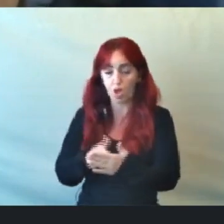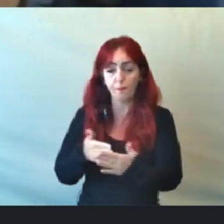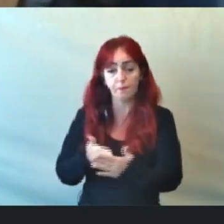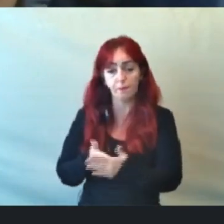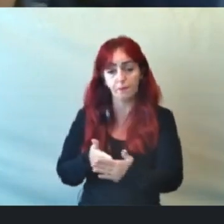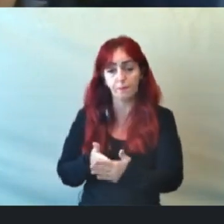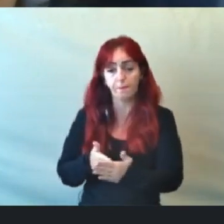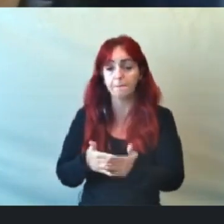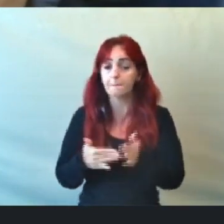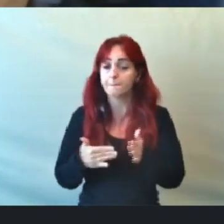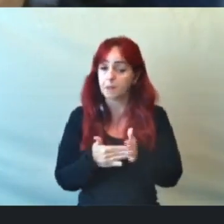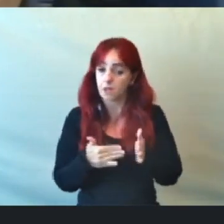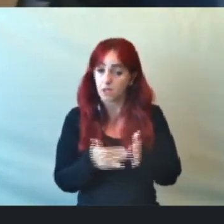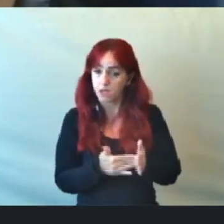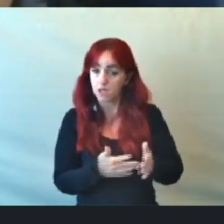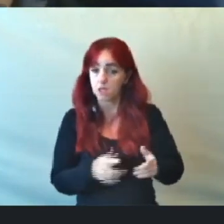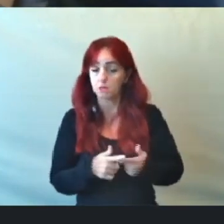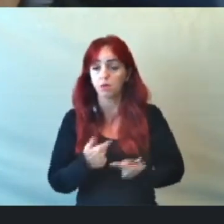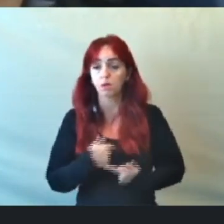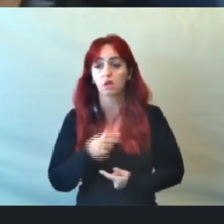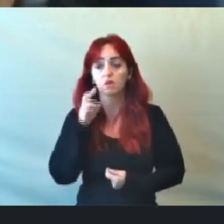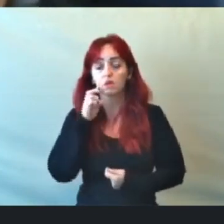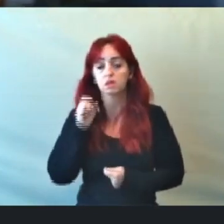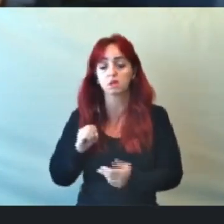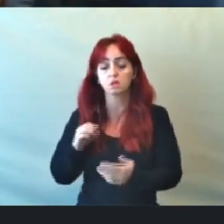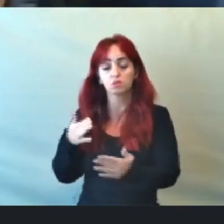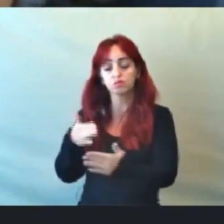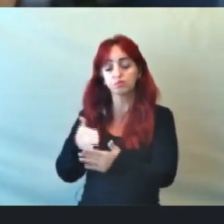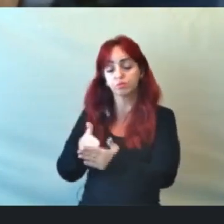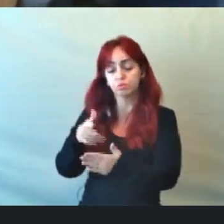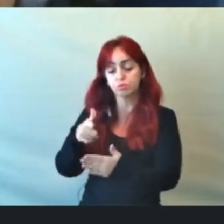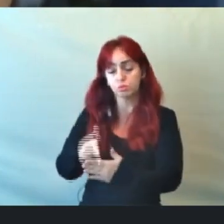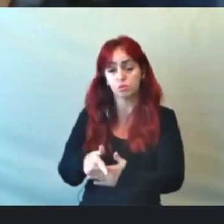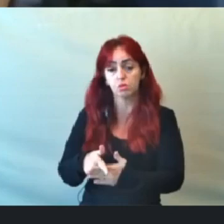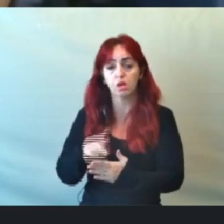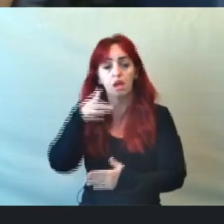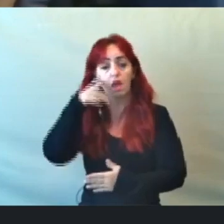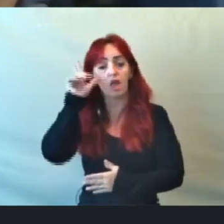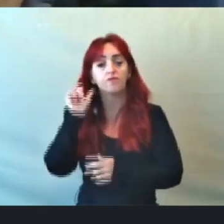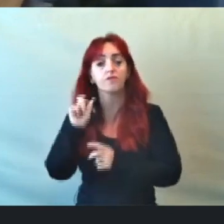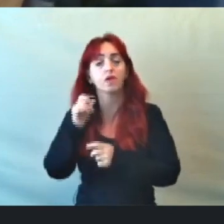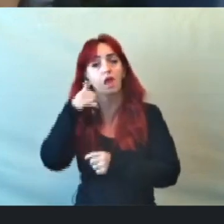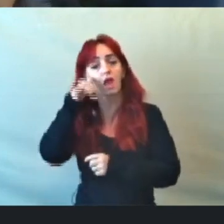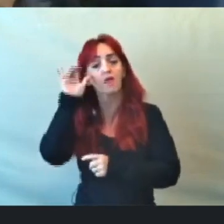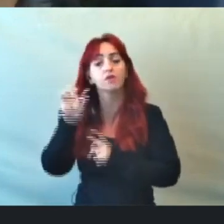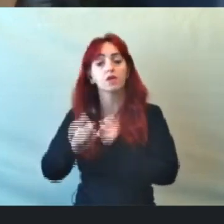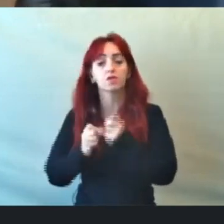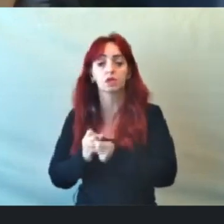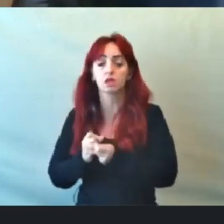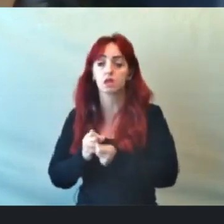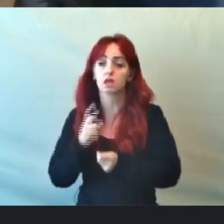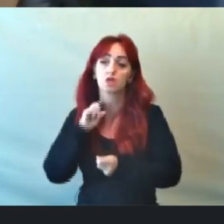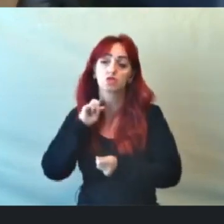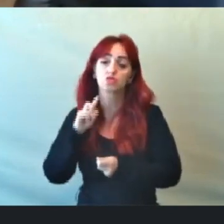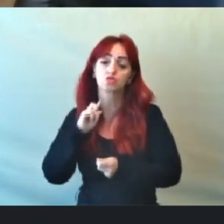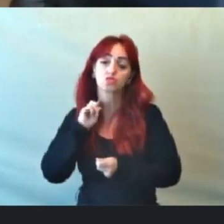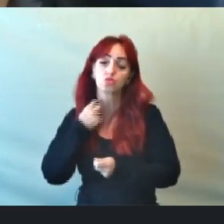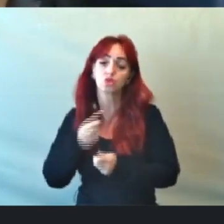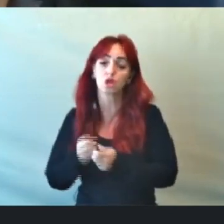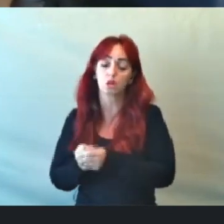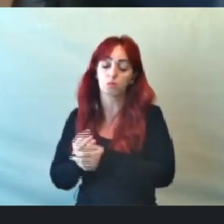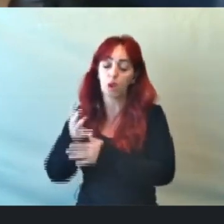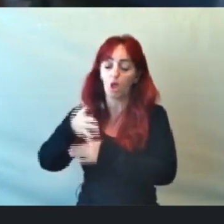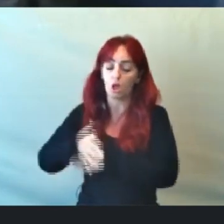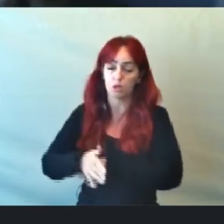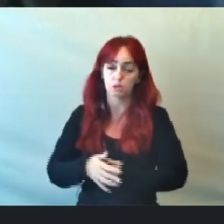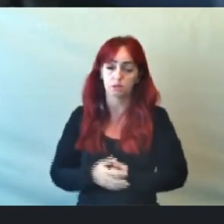de poluentes, evita que eles atinjam o corpo principal da lagoa. Há algumas possibilidades, não